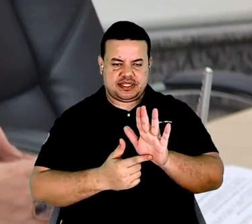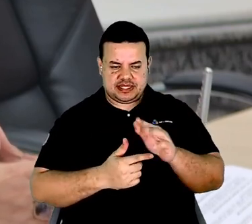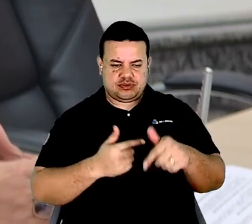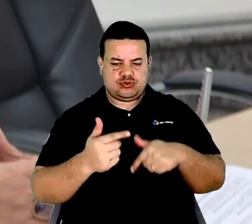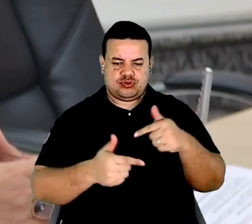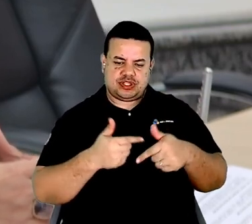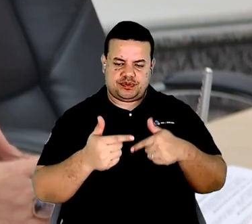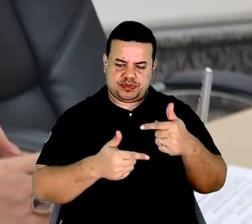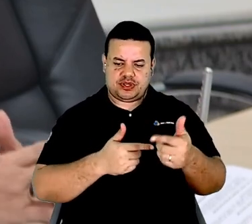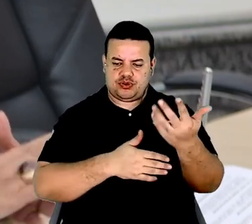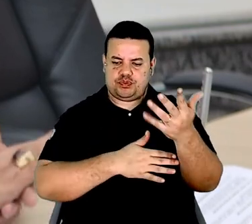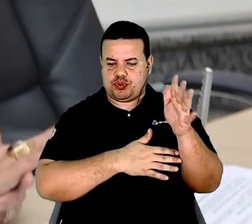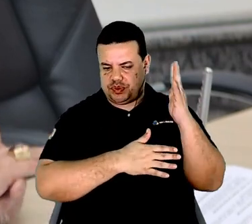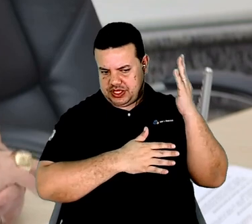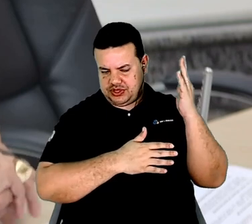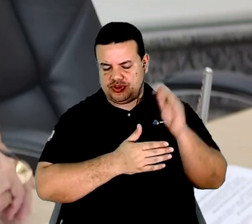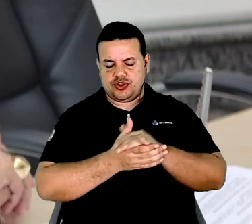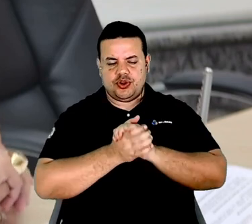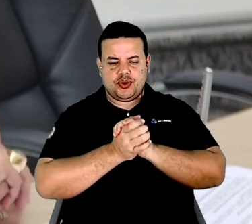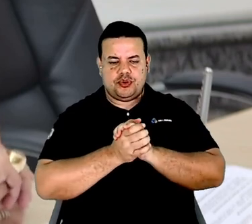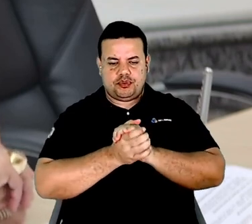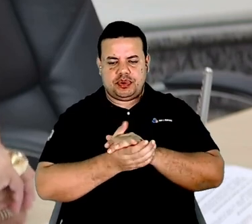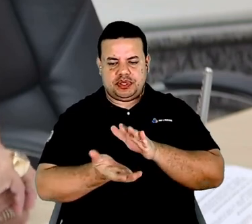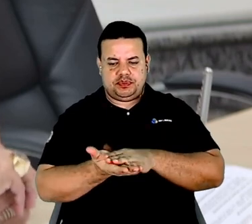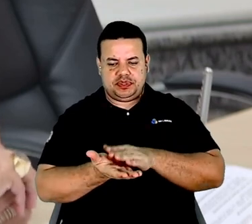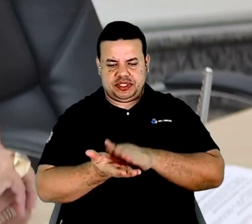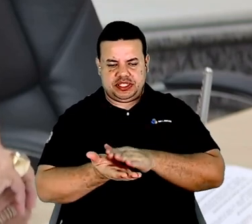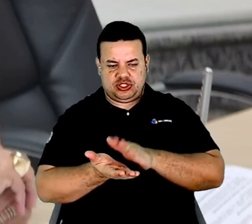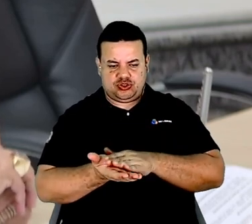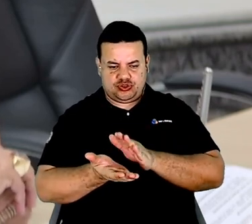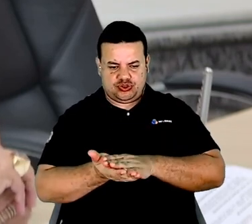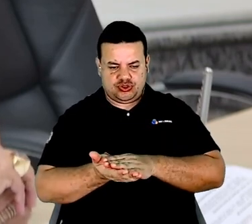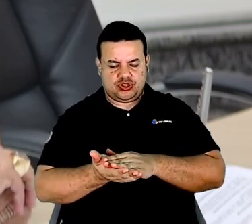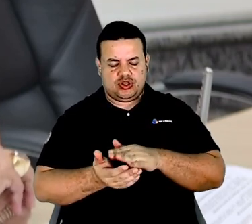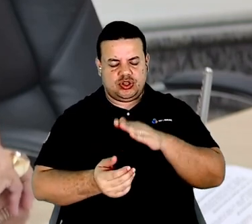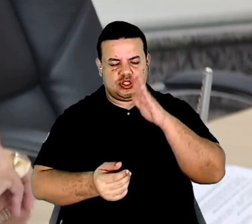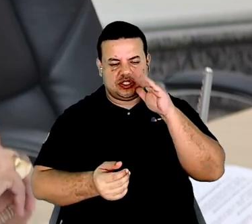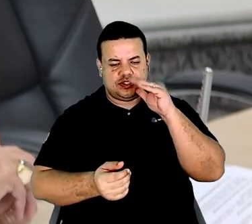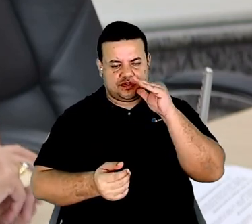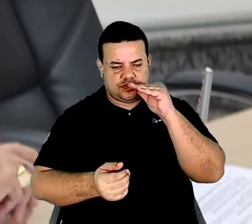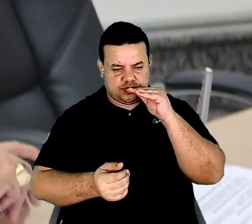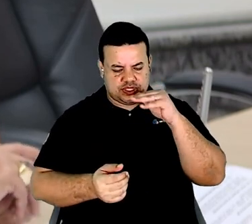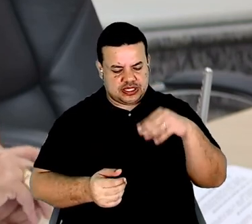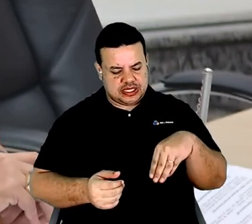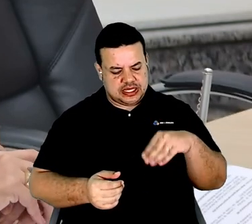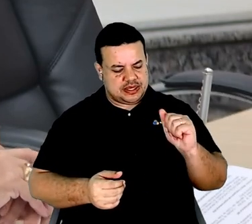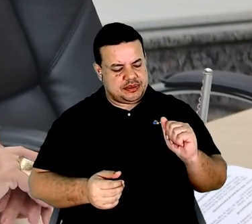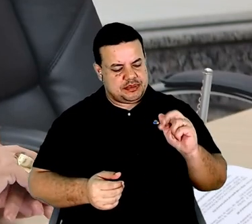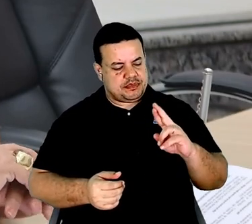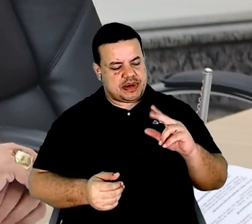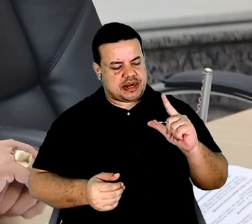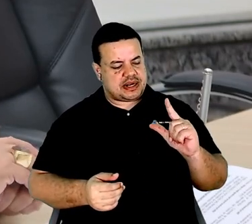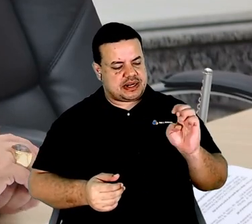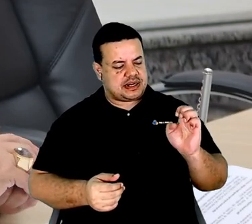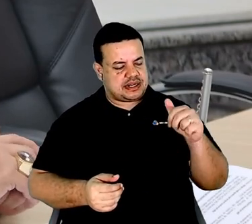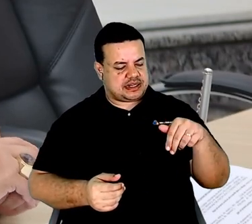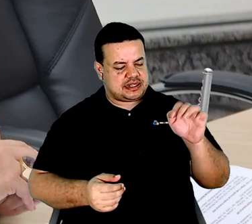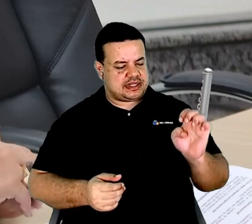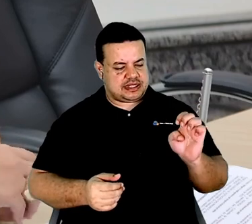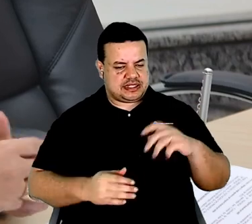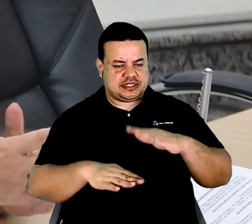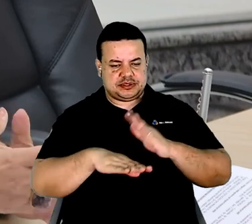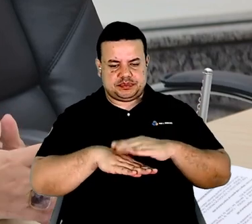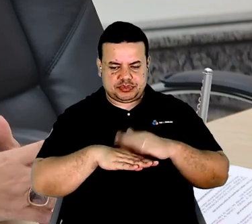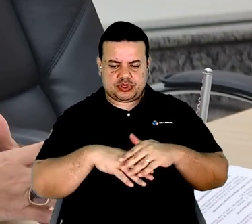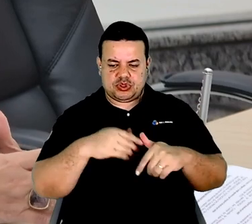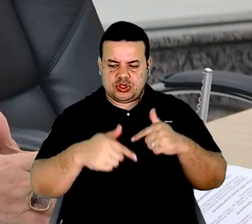ambiente. Então, eu parabenizo aqui a servidora Marlene Dalla Costa, que conduziu muito bem esses trabalhos. Inclusive,